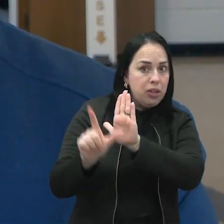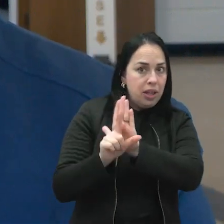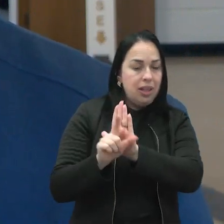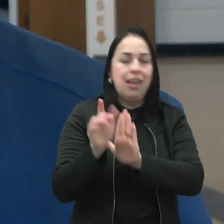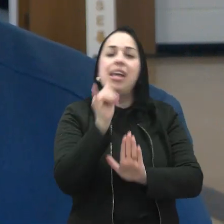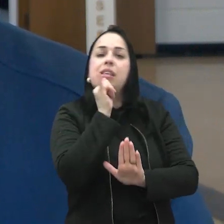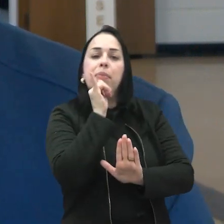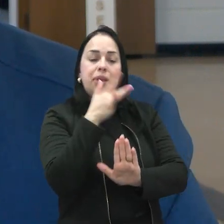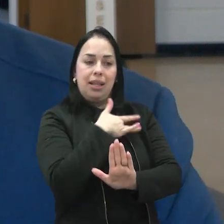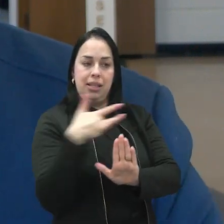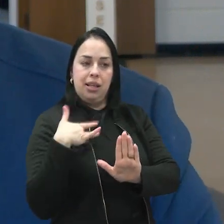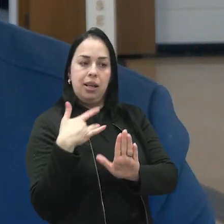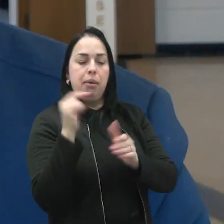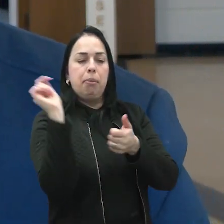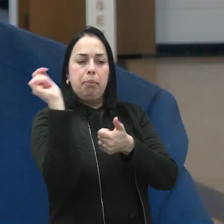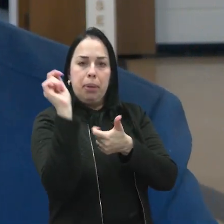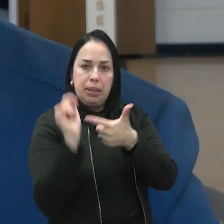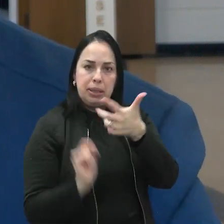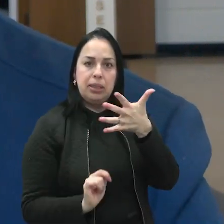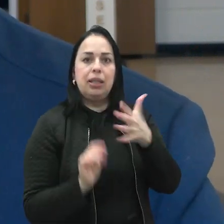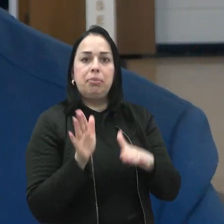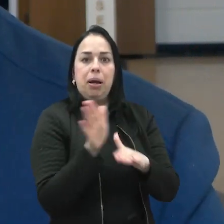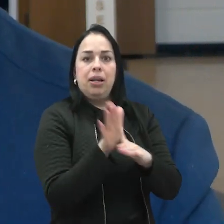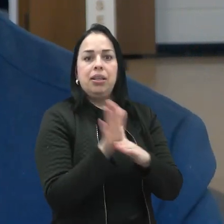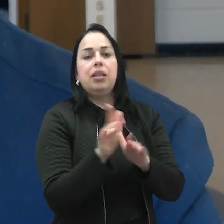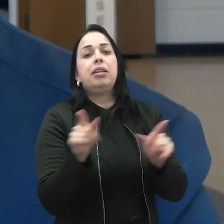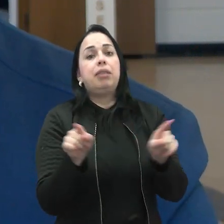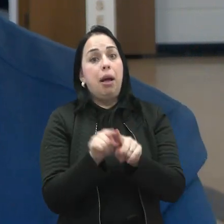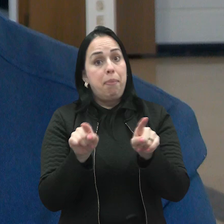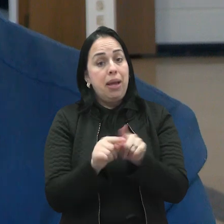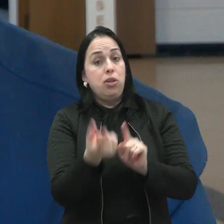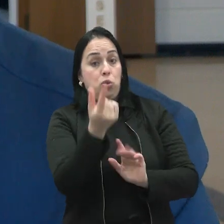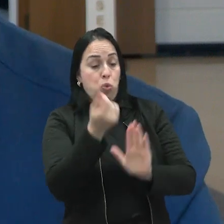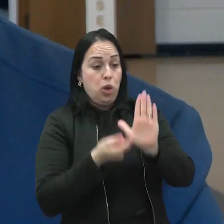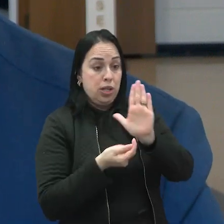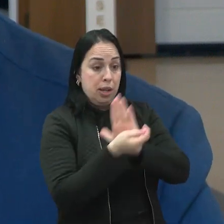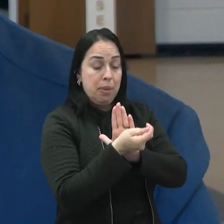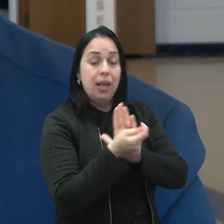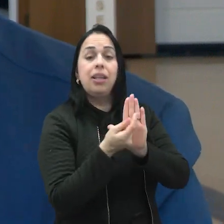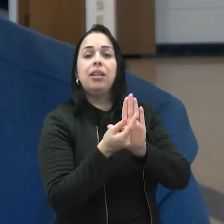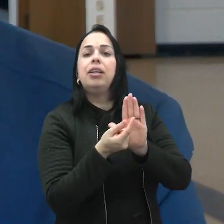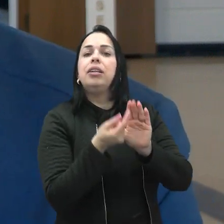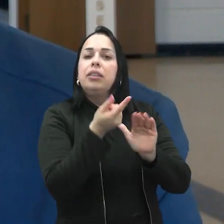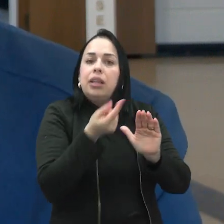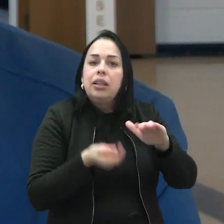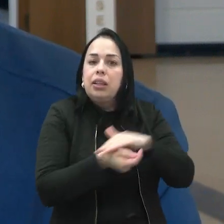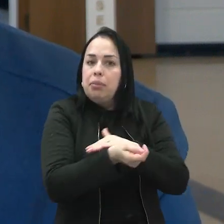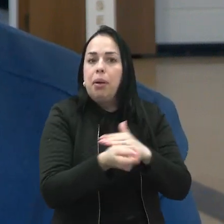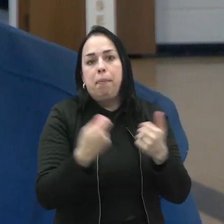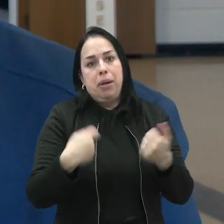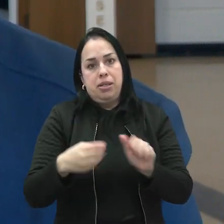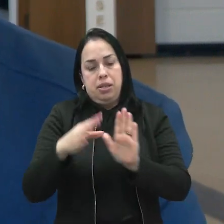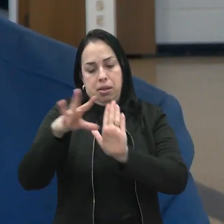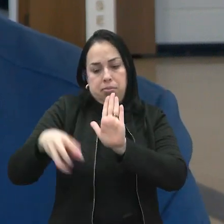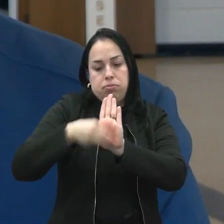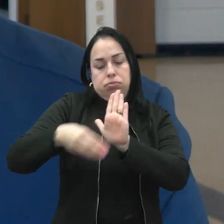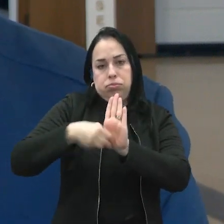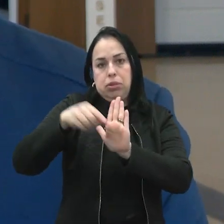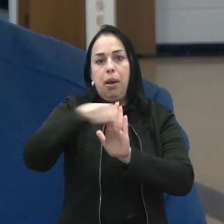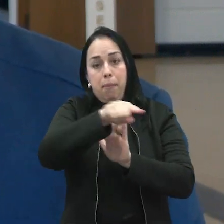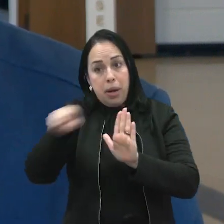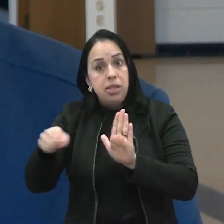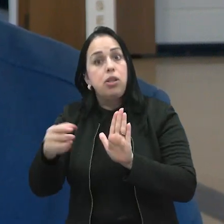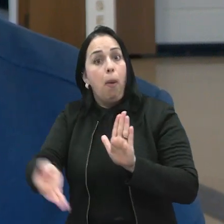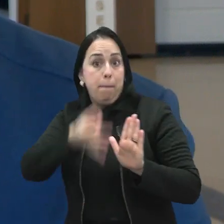projeto de melhoria da saúde, ele precisa ter muitos mais aspectos, inclusive orçamento para isso, aonde se busca essas verbas. Isso precisa também